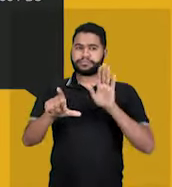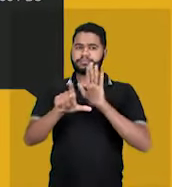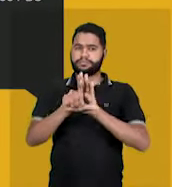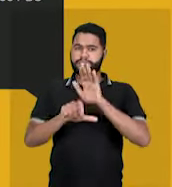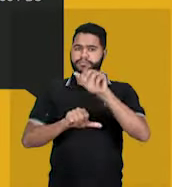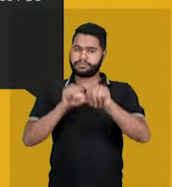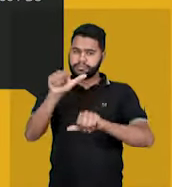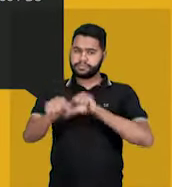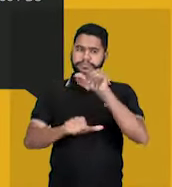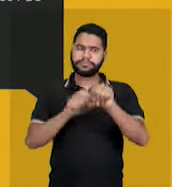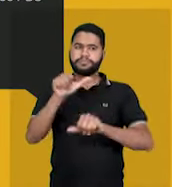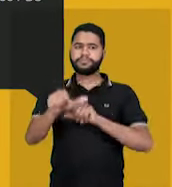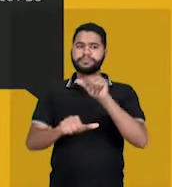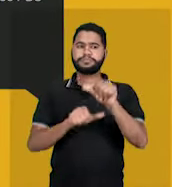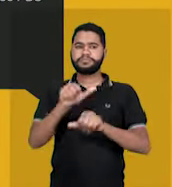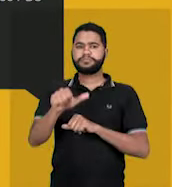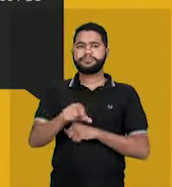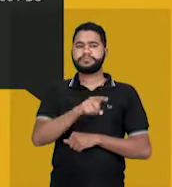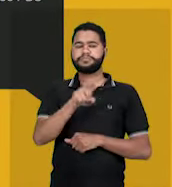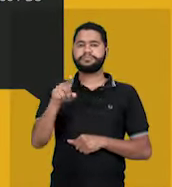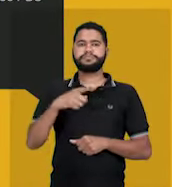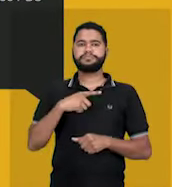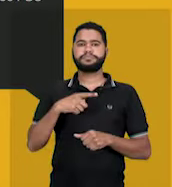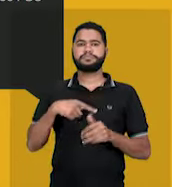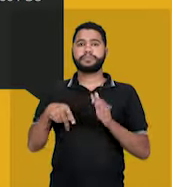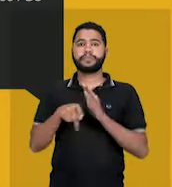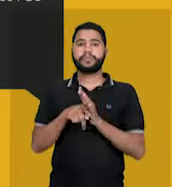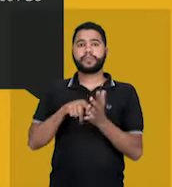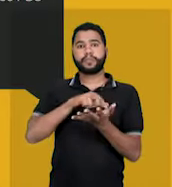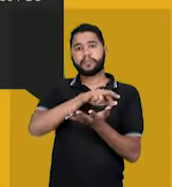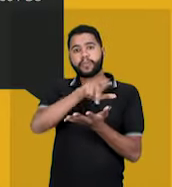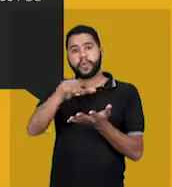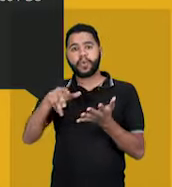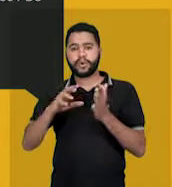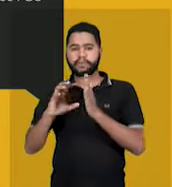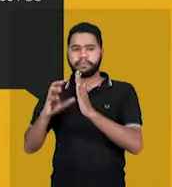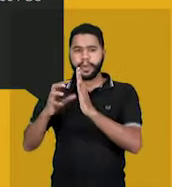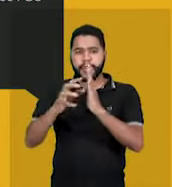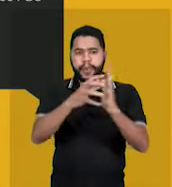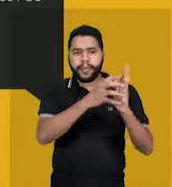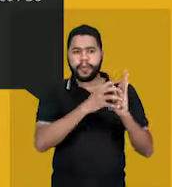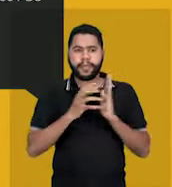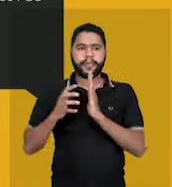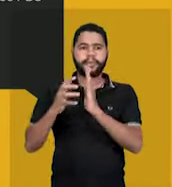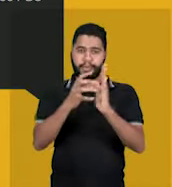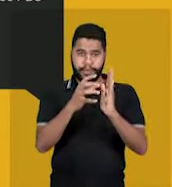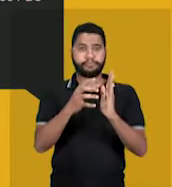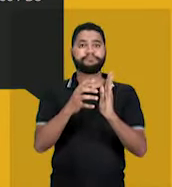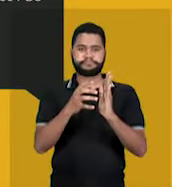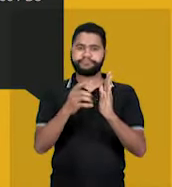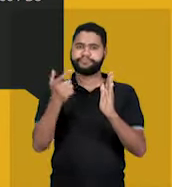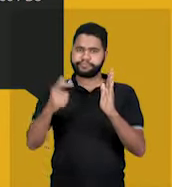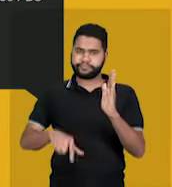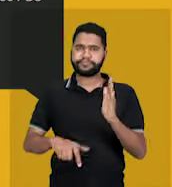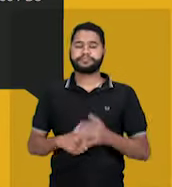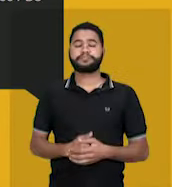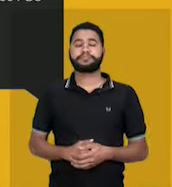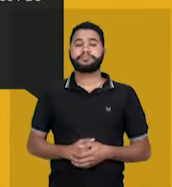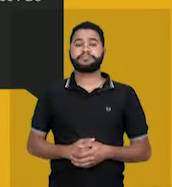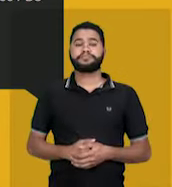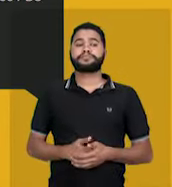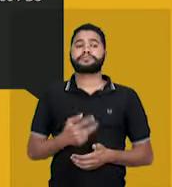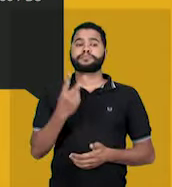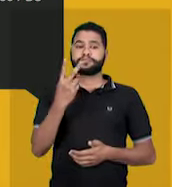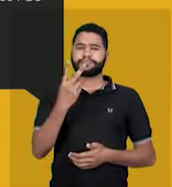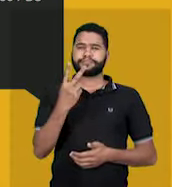alterada e você volta a ter o sistema pluripartidário, ou seja, a existência de vários partidos. Os dois